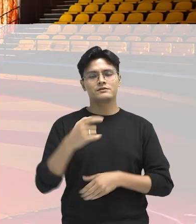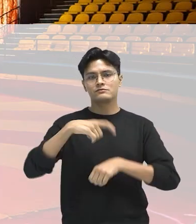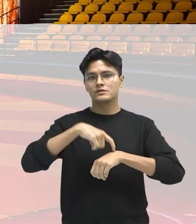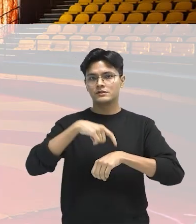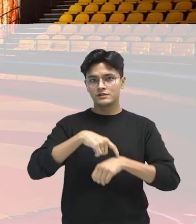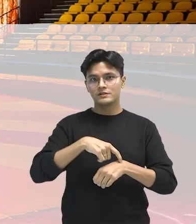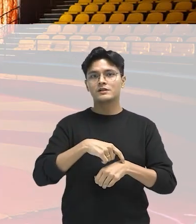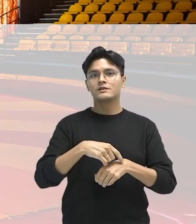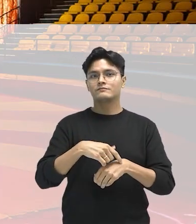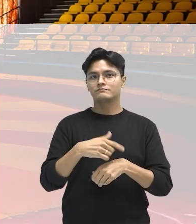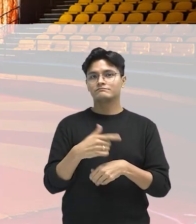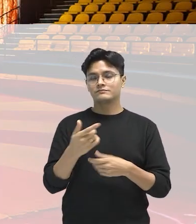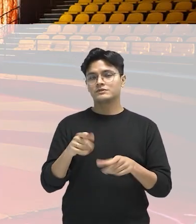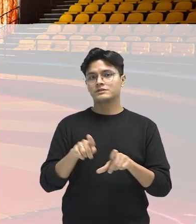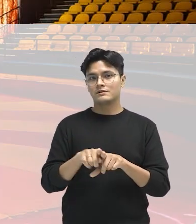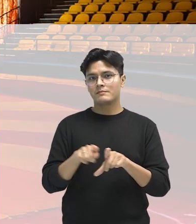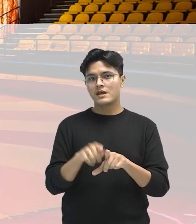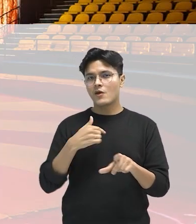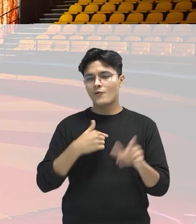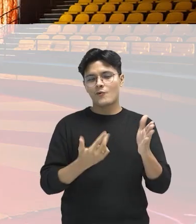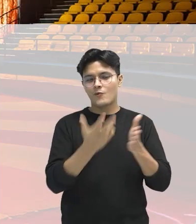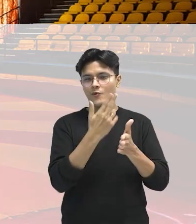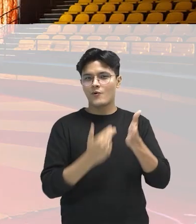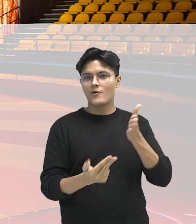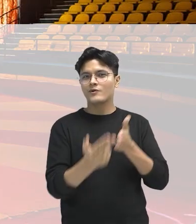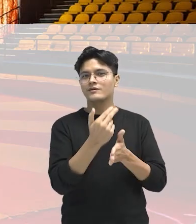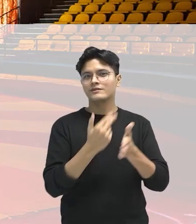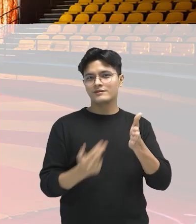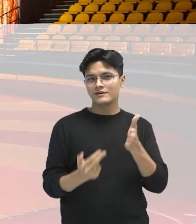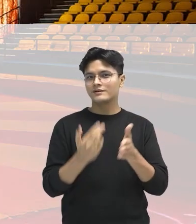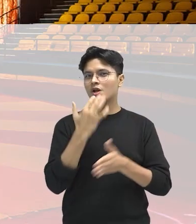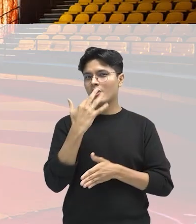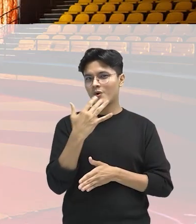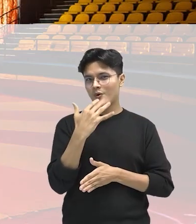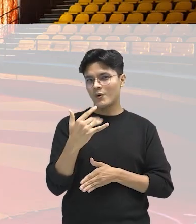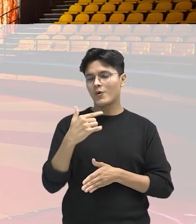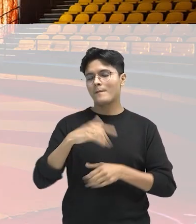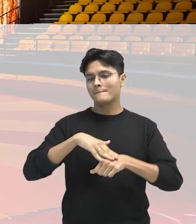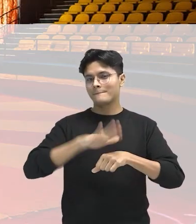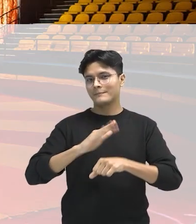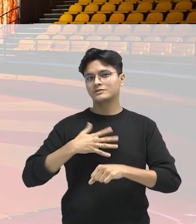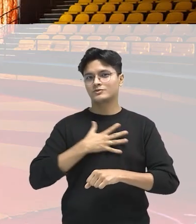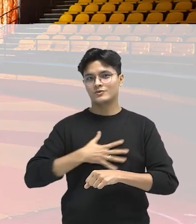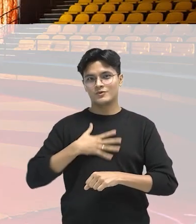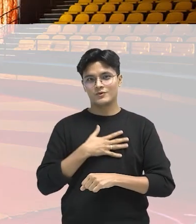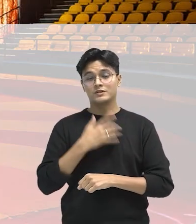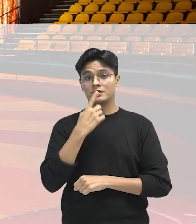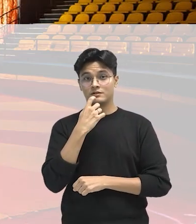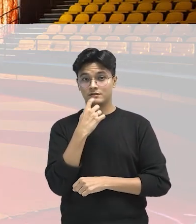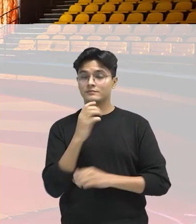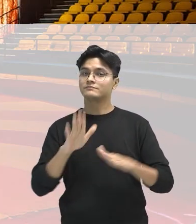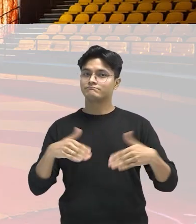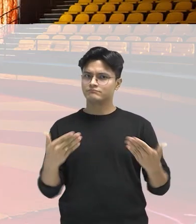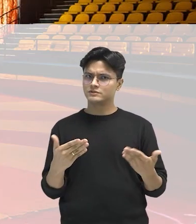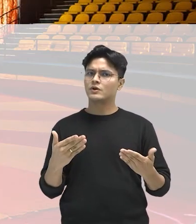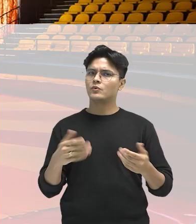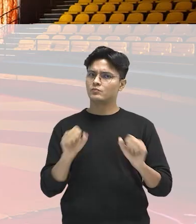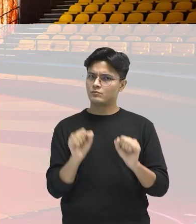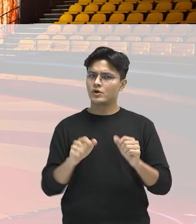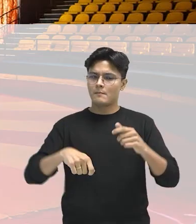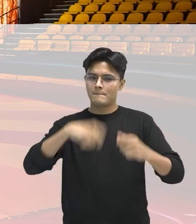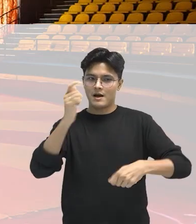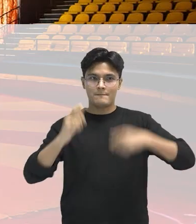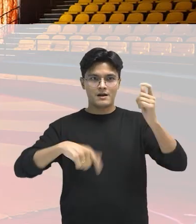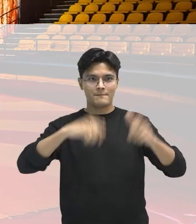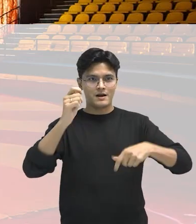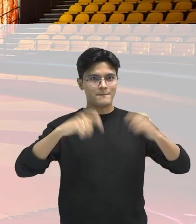e fiz os meus coloridos da cor que eu gosto, que é vermelho, certo? E a partir daqui vocês já podem praticar.